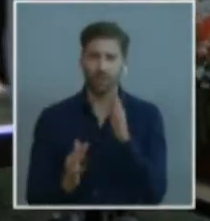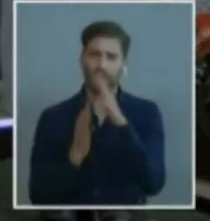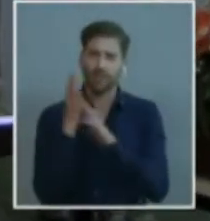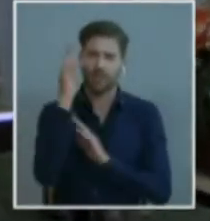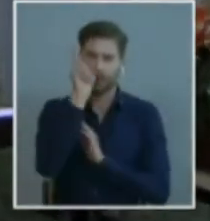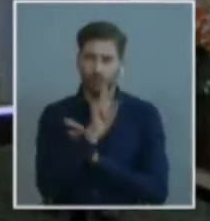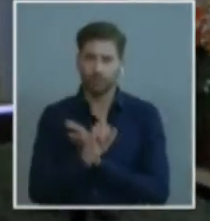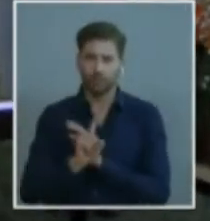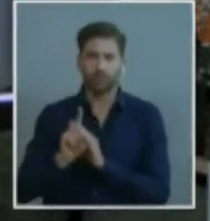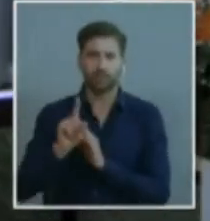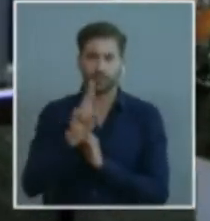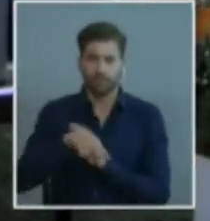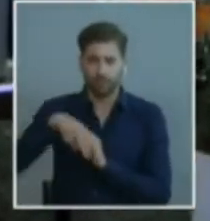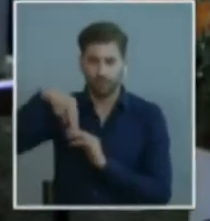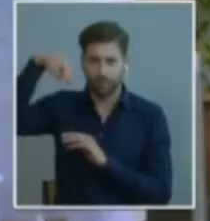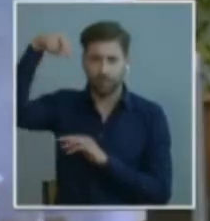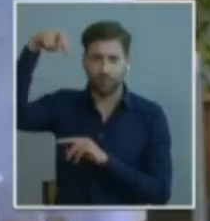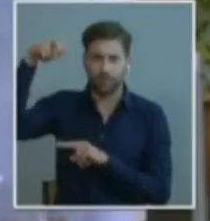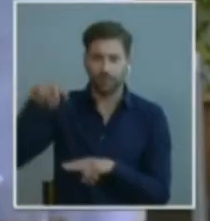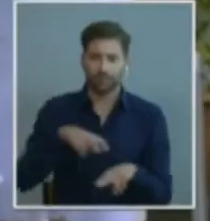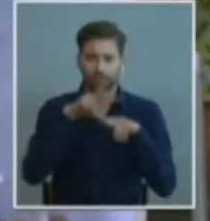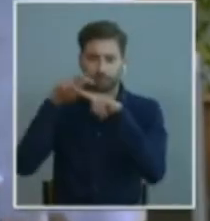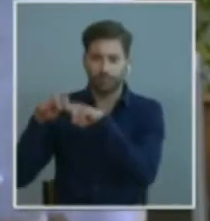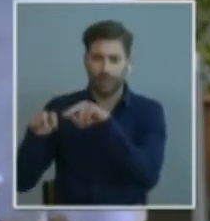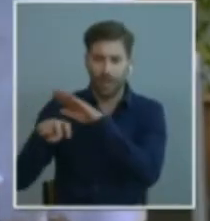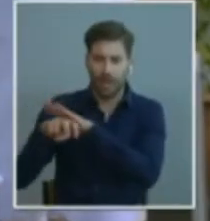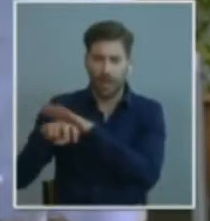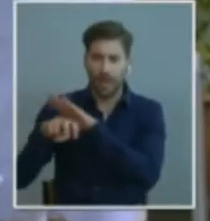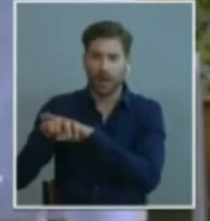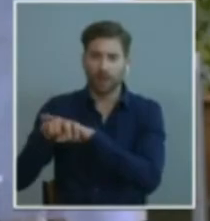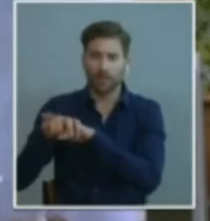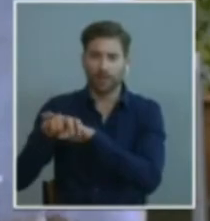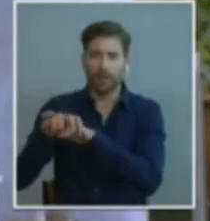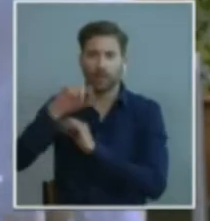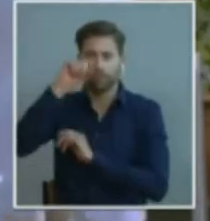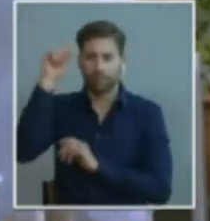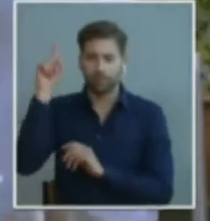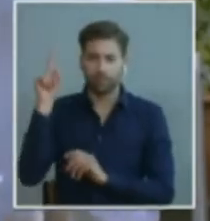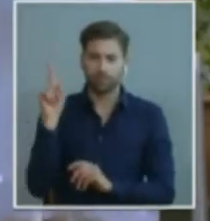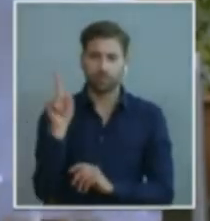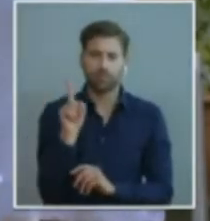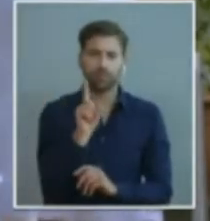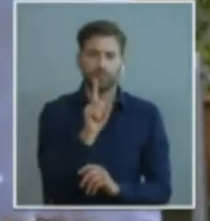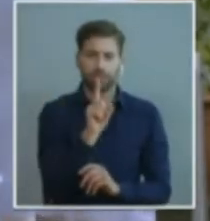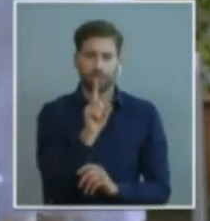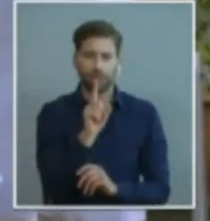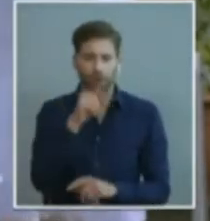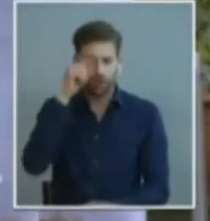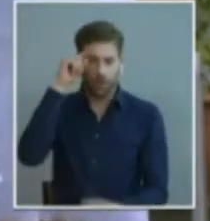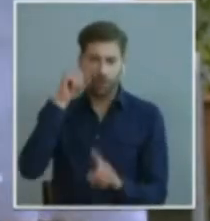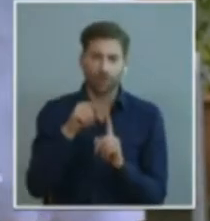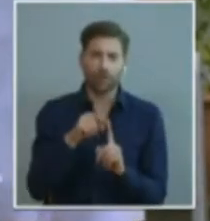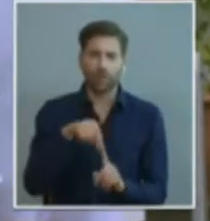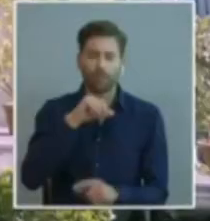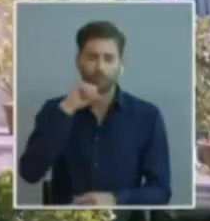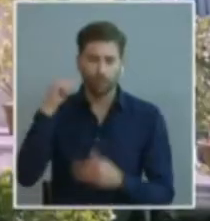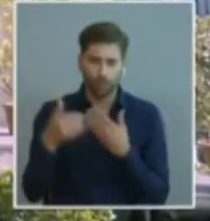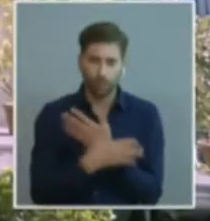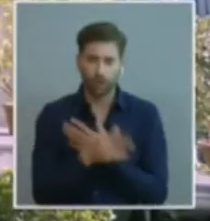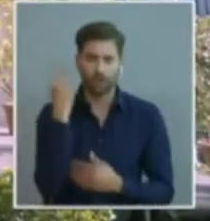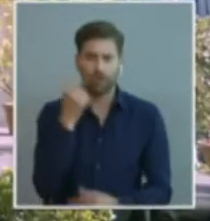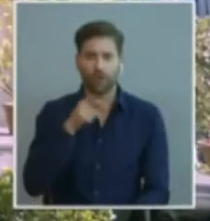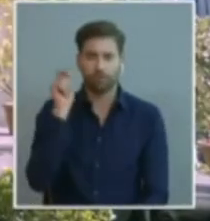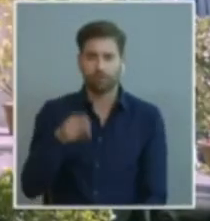está sentado à direita do Pai. De novo há de vir em sua glória para julgar os vivos e os mortos, e o